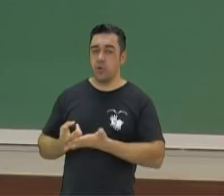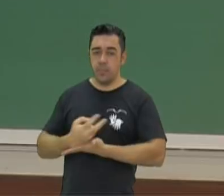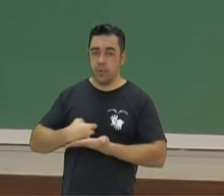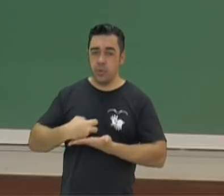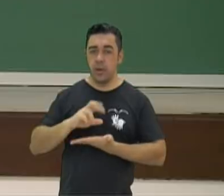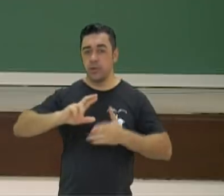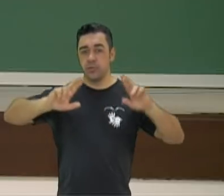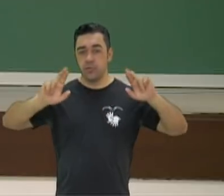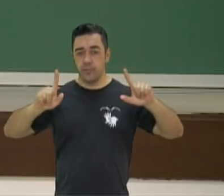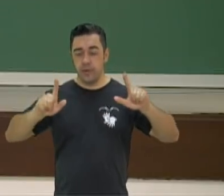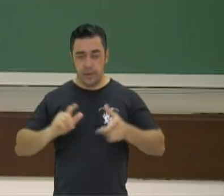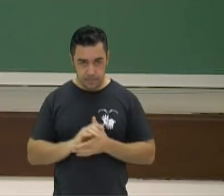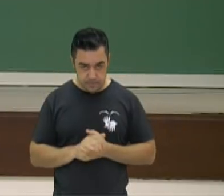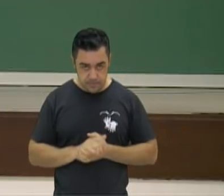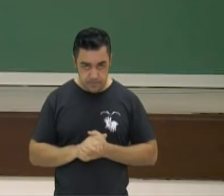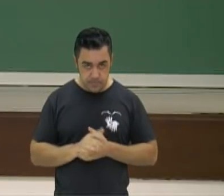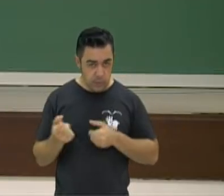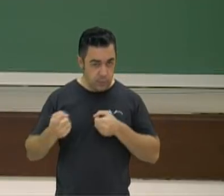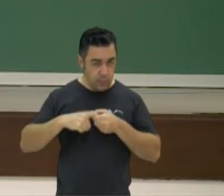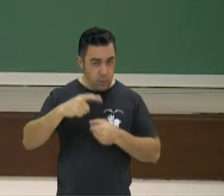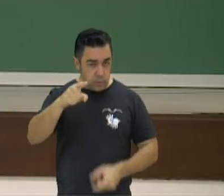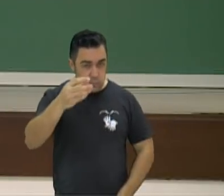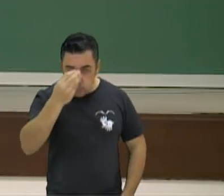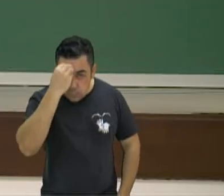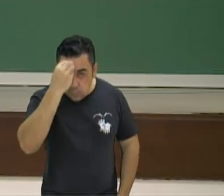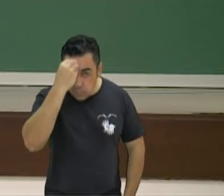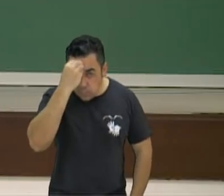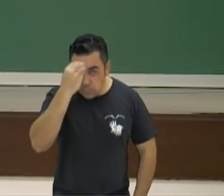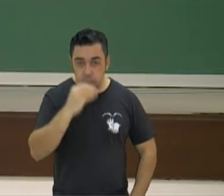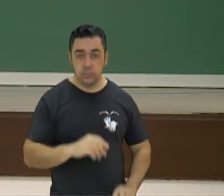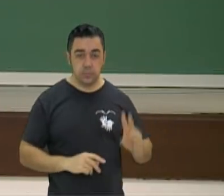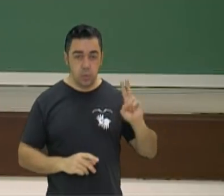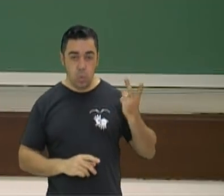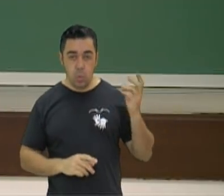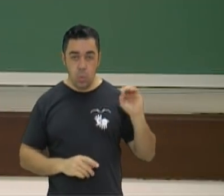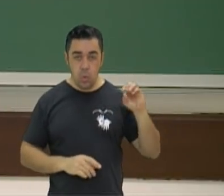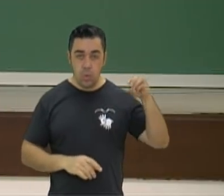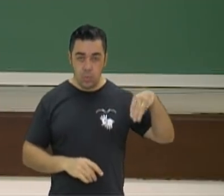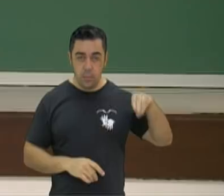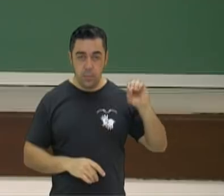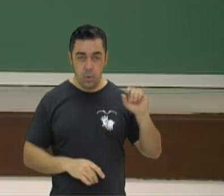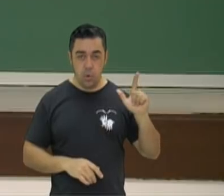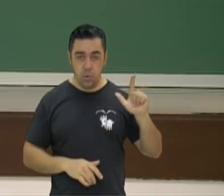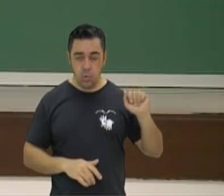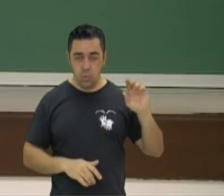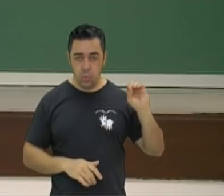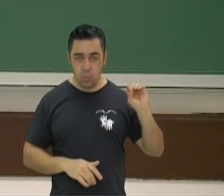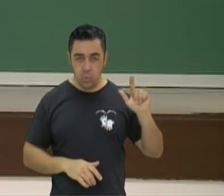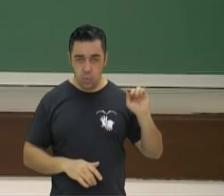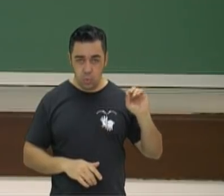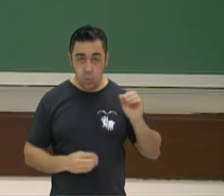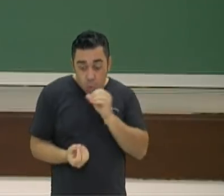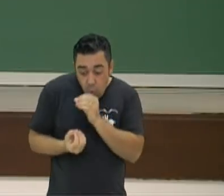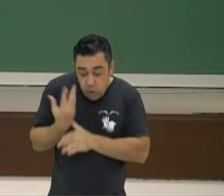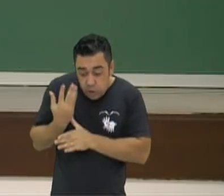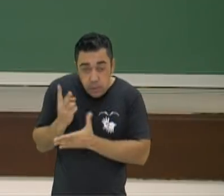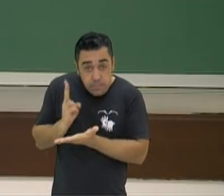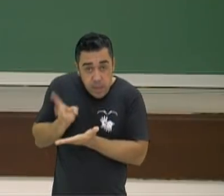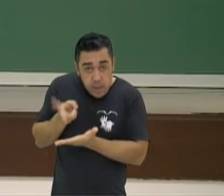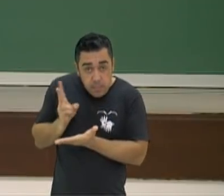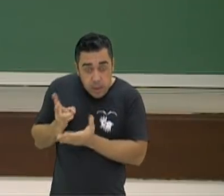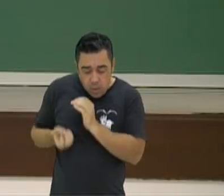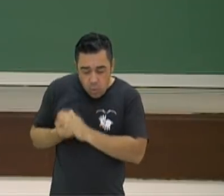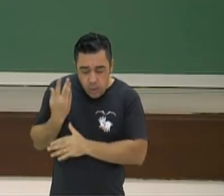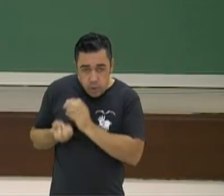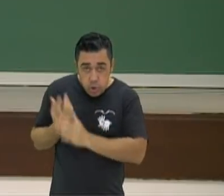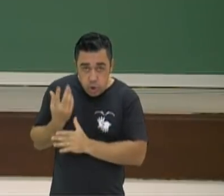embrionária. Então vamos lá, de volta na cabeça de vocês. Órgãos homólogos têm a mesma origem,